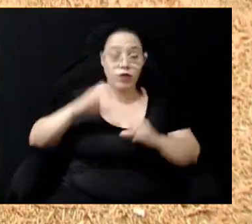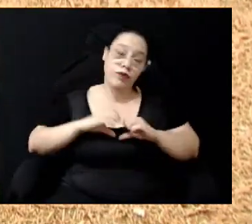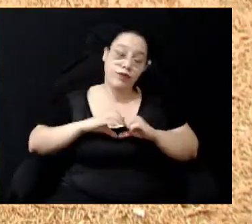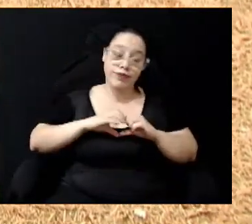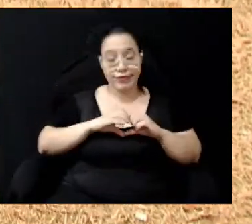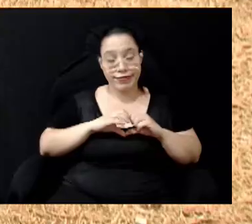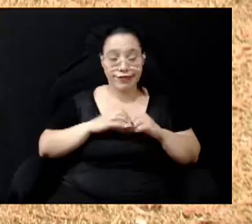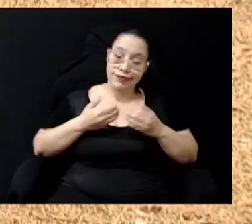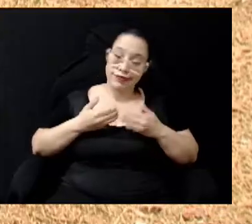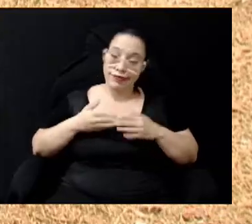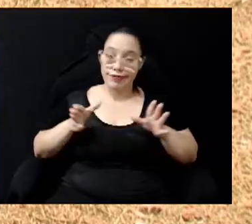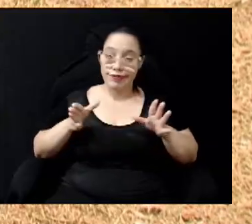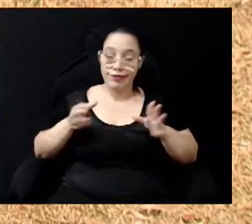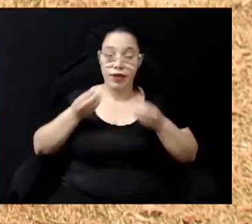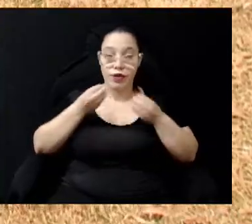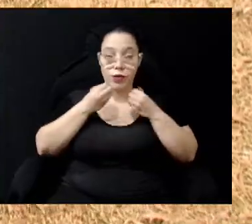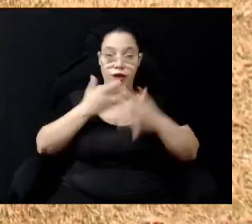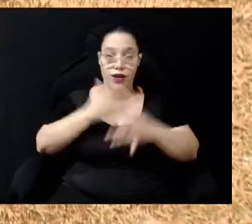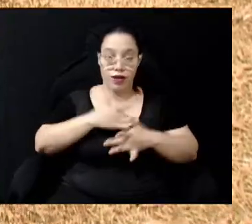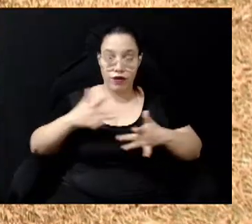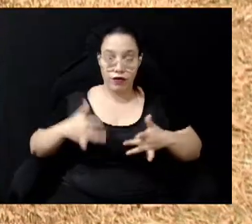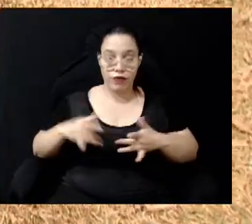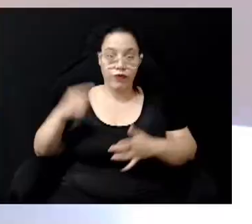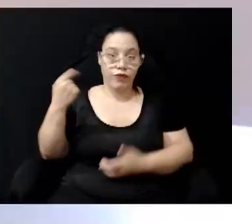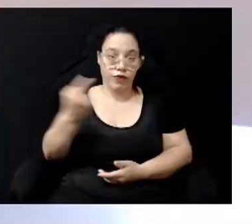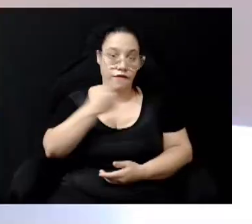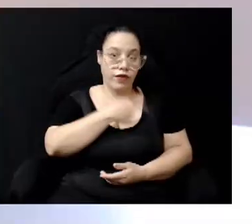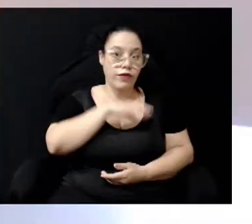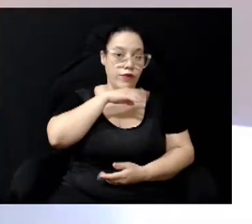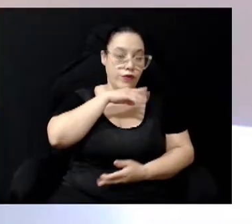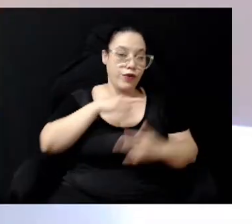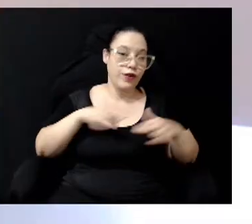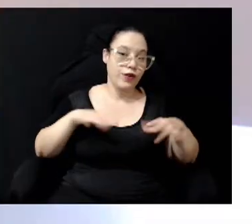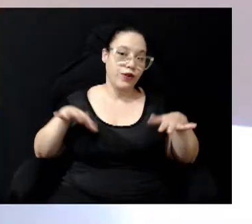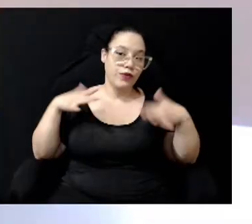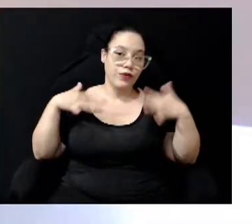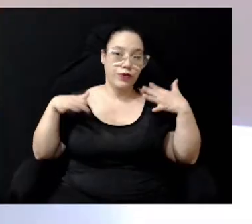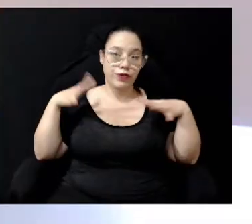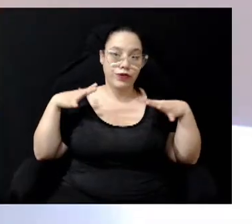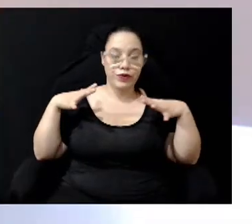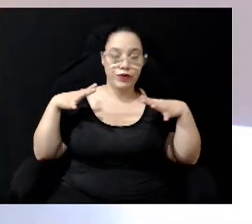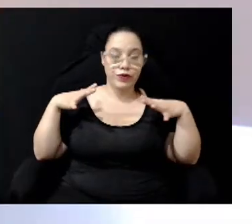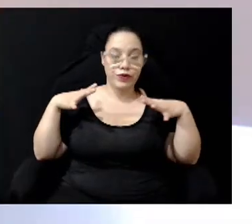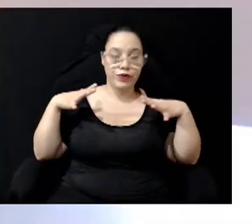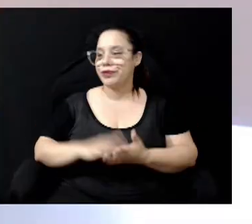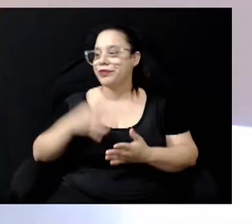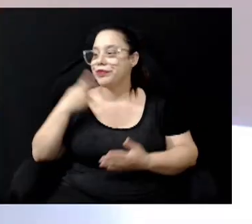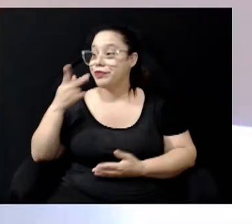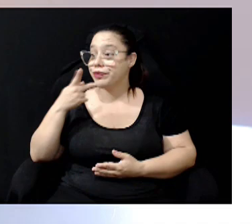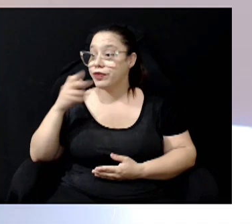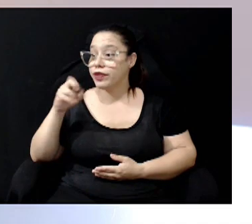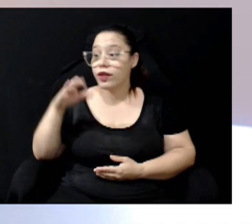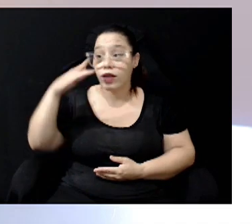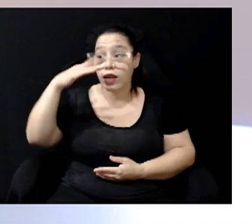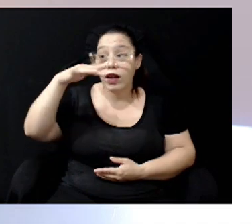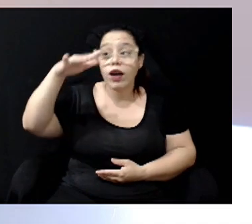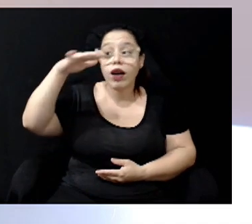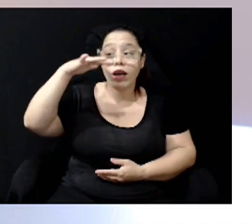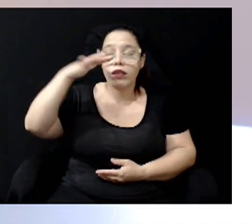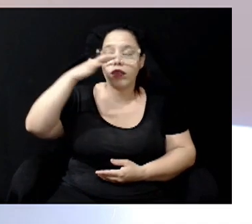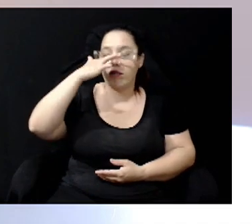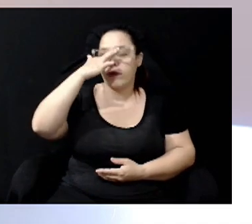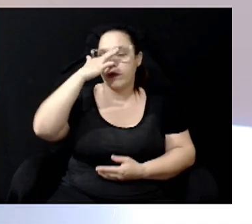nosso bem-estar e dos nossos amigos peludos. Eu costumo dizer, Ana, que os animais eles